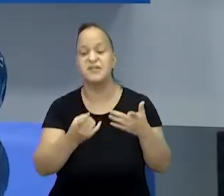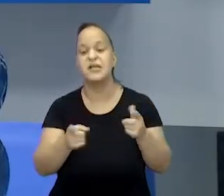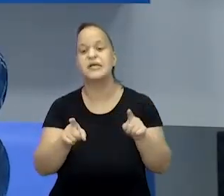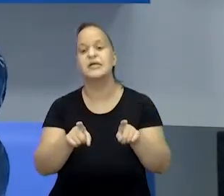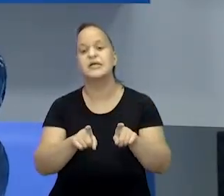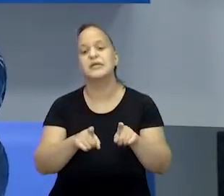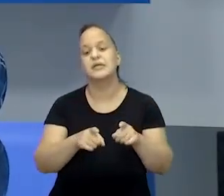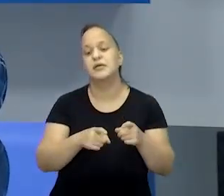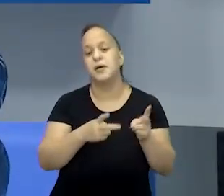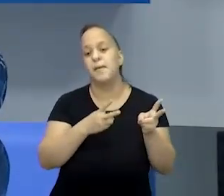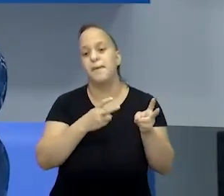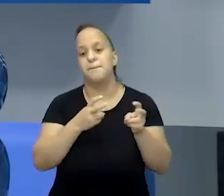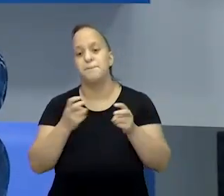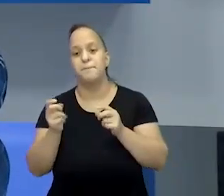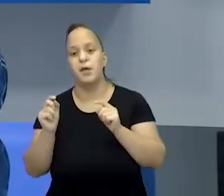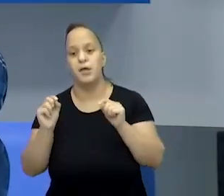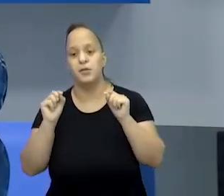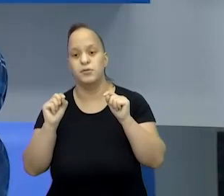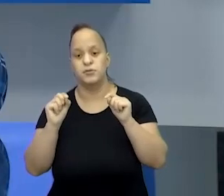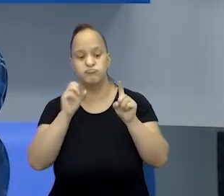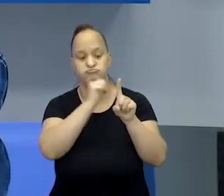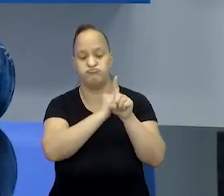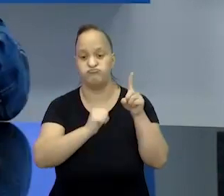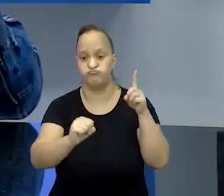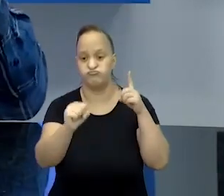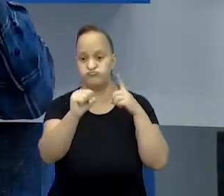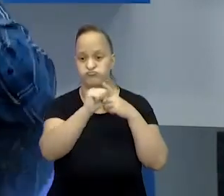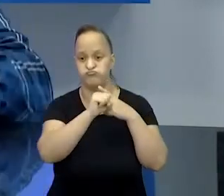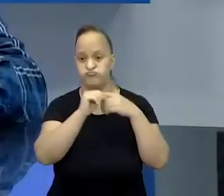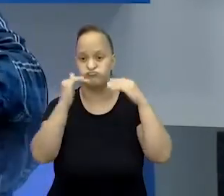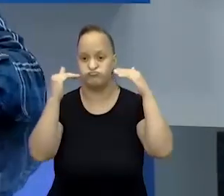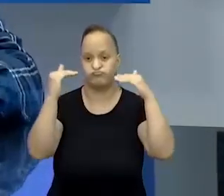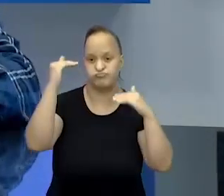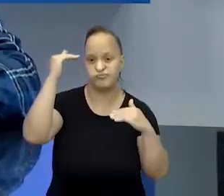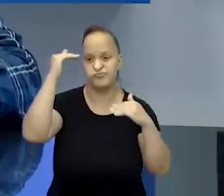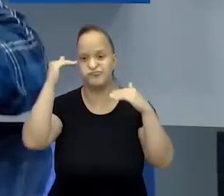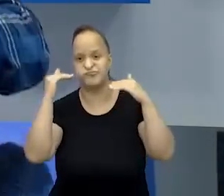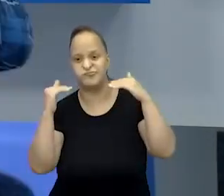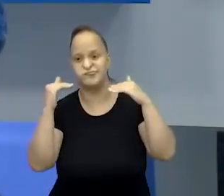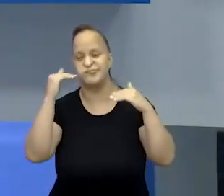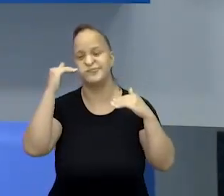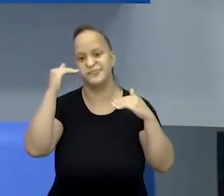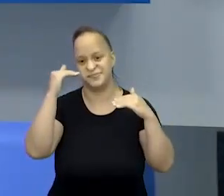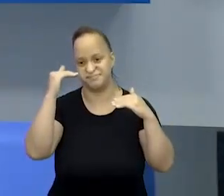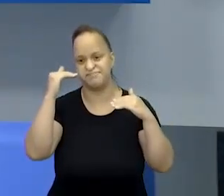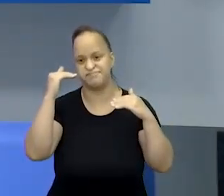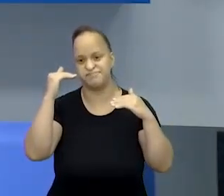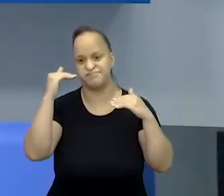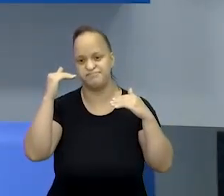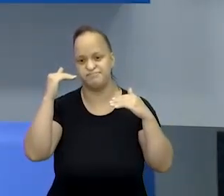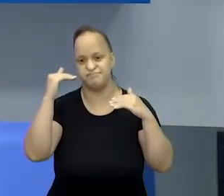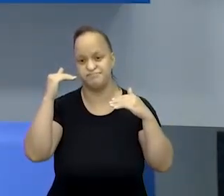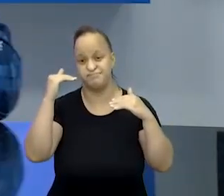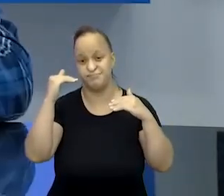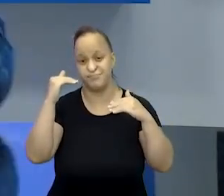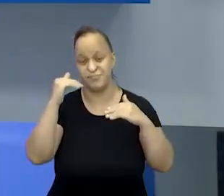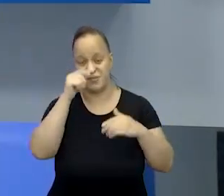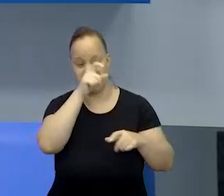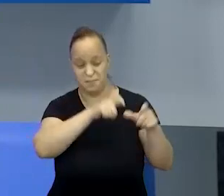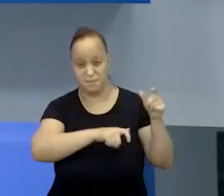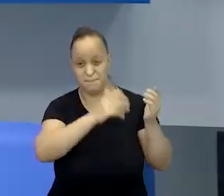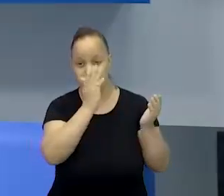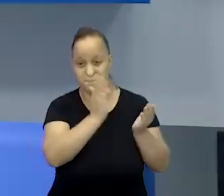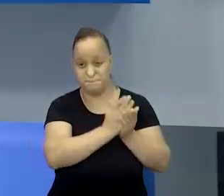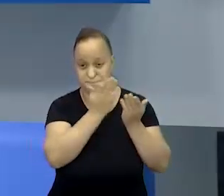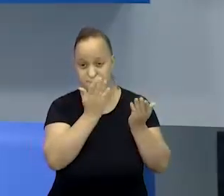a gente vê uma grande divisão social, né? Porque você trabalha para construir um bairro de elite, porém você